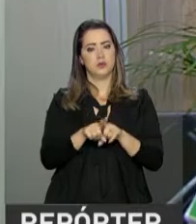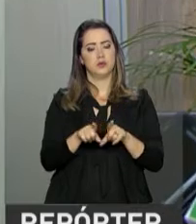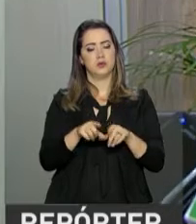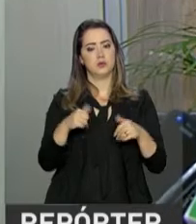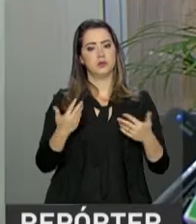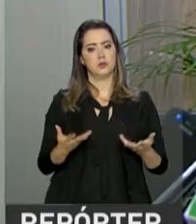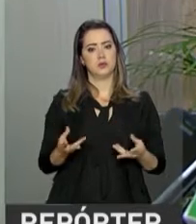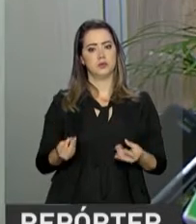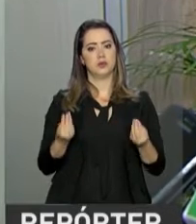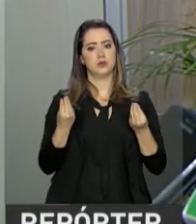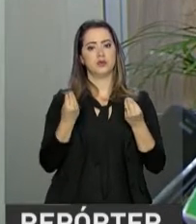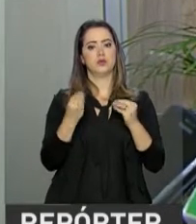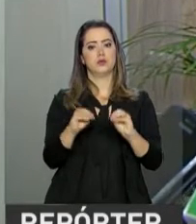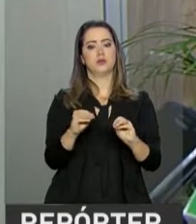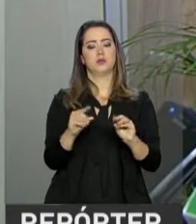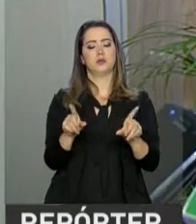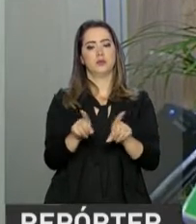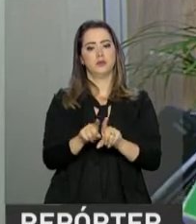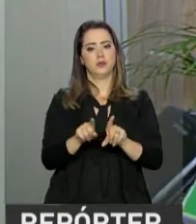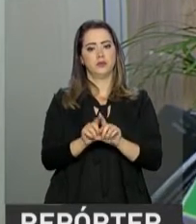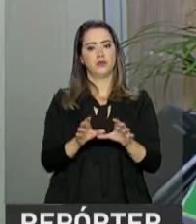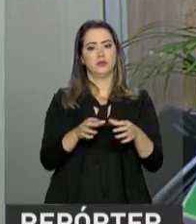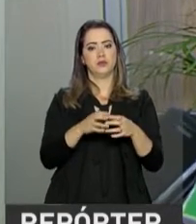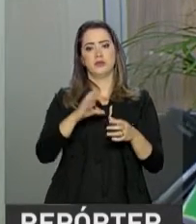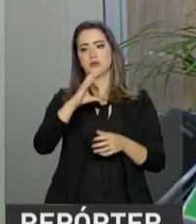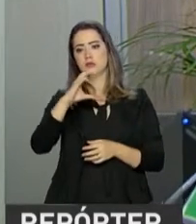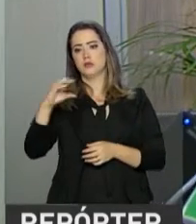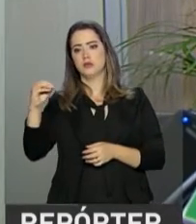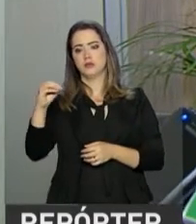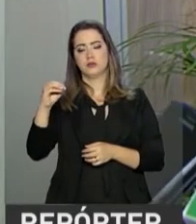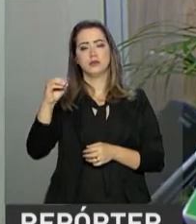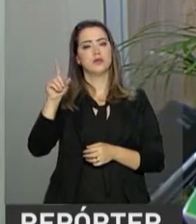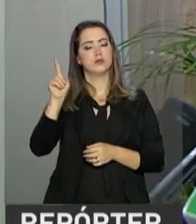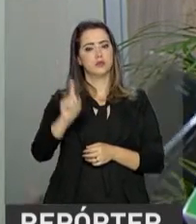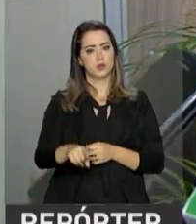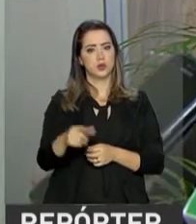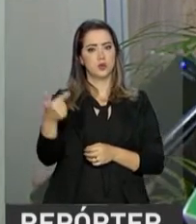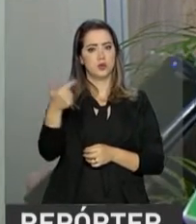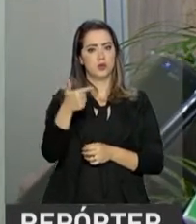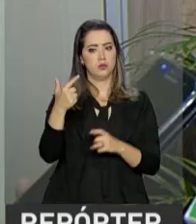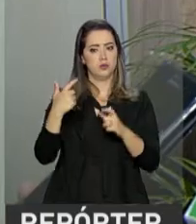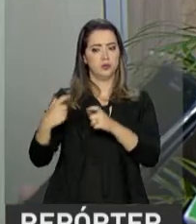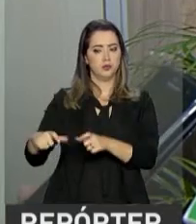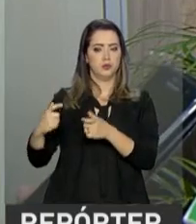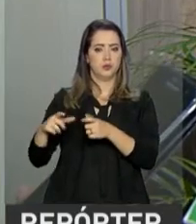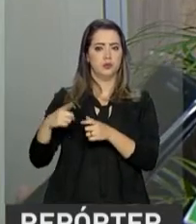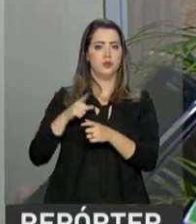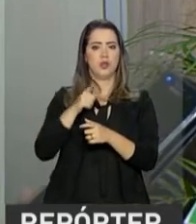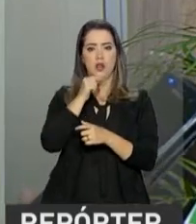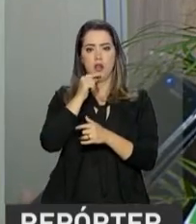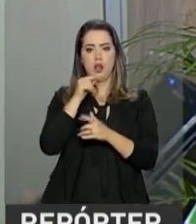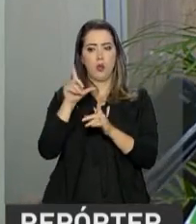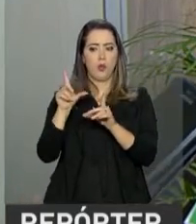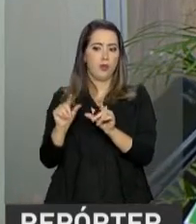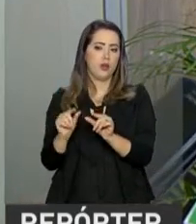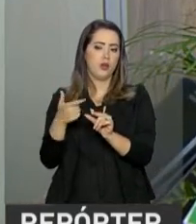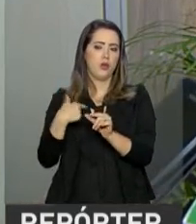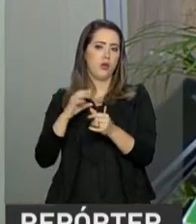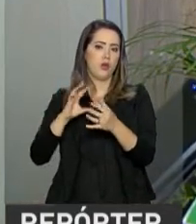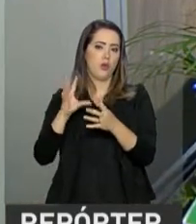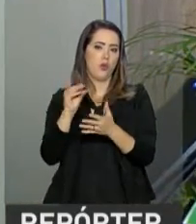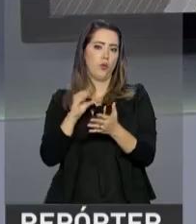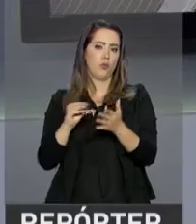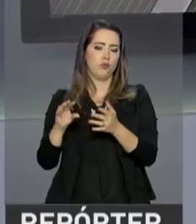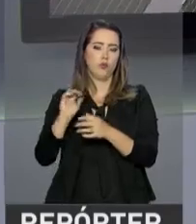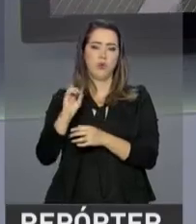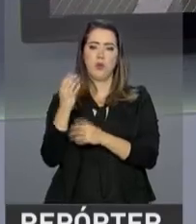agregando justamente no centro oeste como uma segunda safra já que tem uma necessidade hídrica bem menor que o algodão e milho por